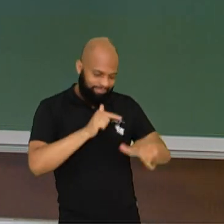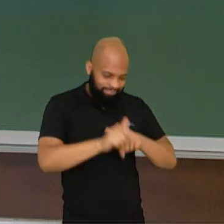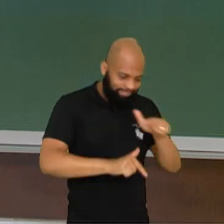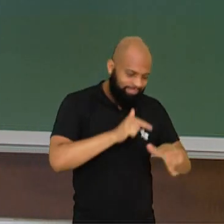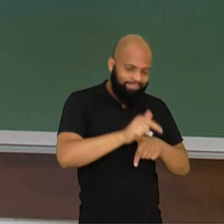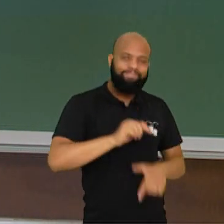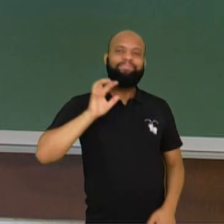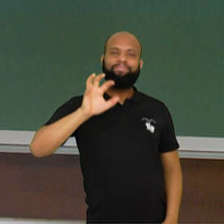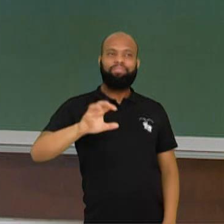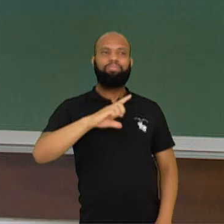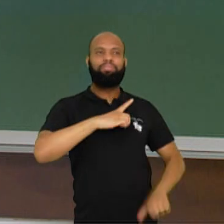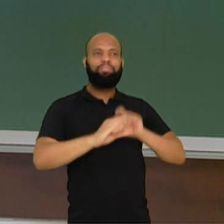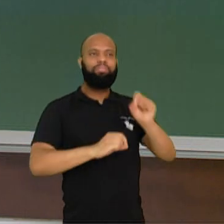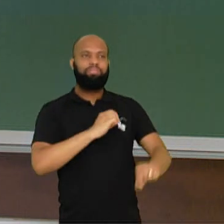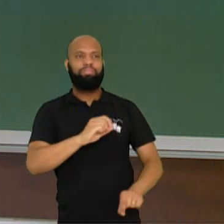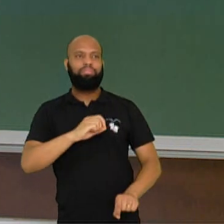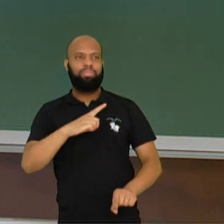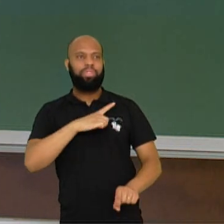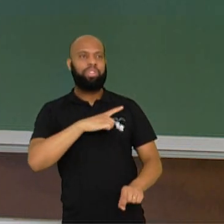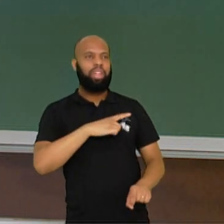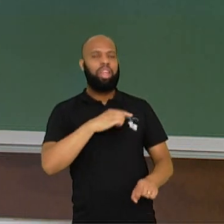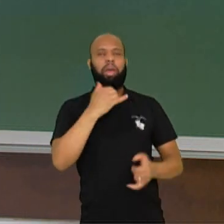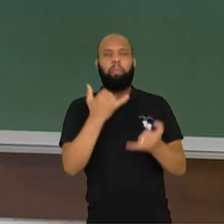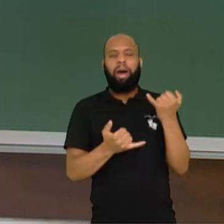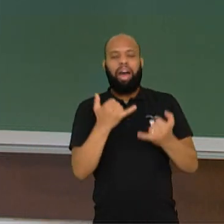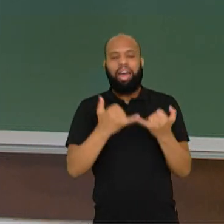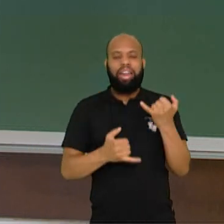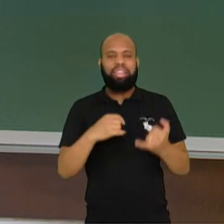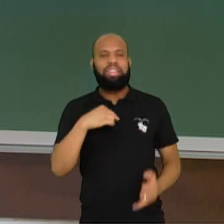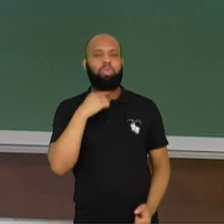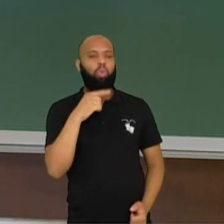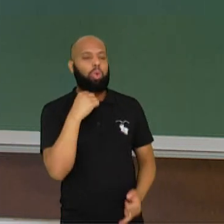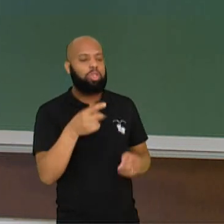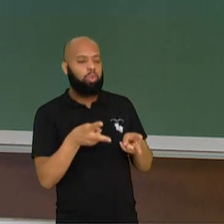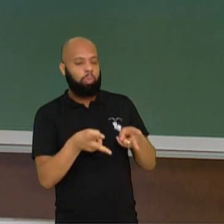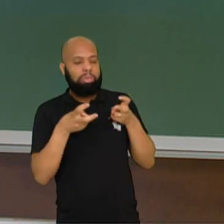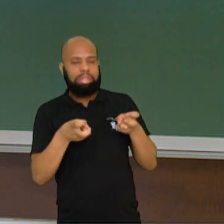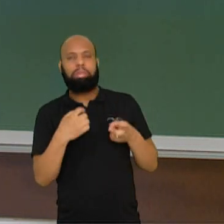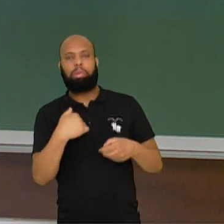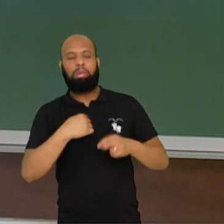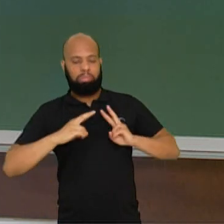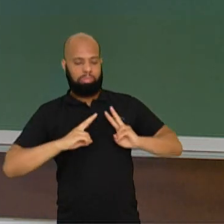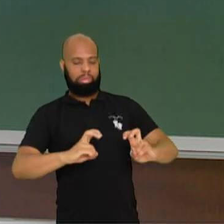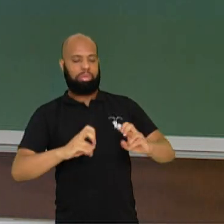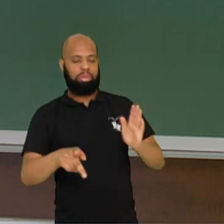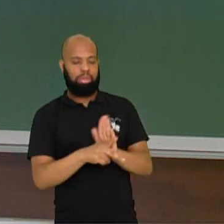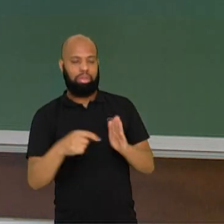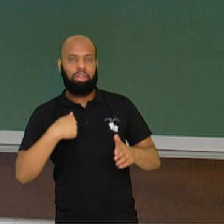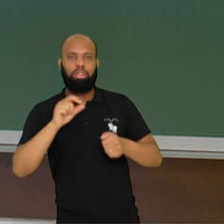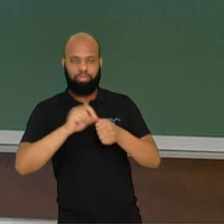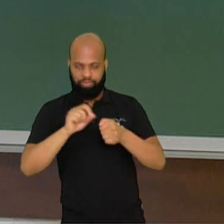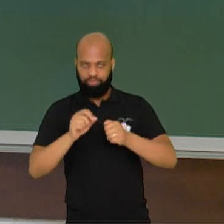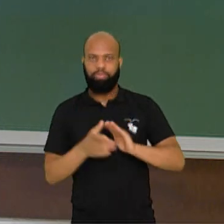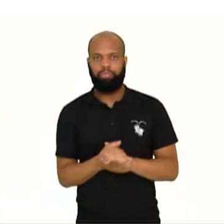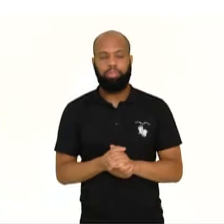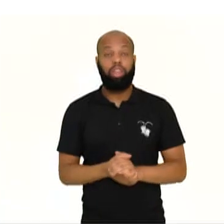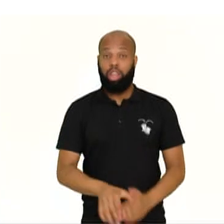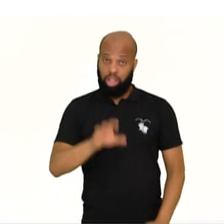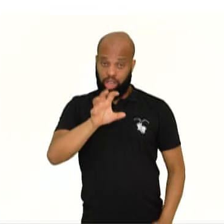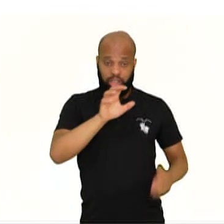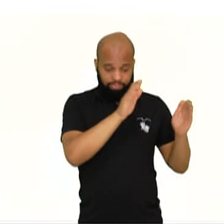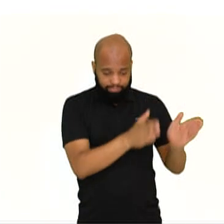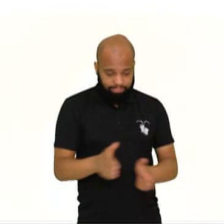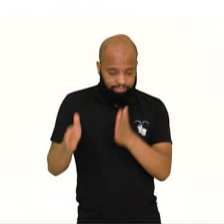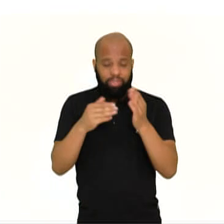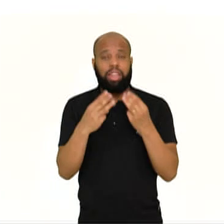alienado é justamente esse que nos escapa, aquilo que a gente não se reconhece naquilo que foi produzido. A este